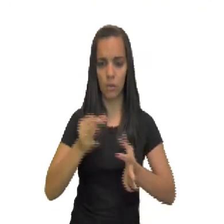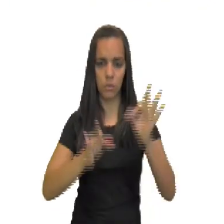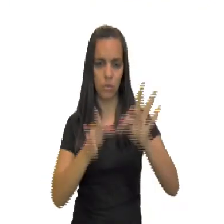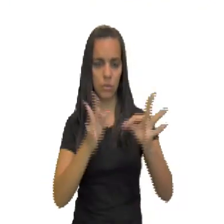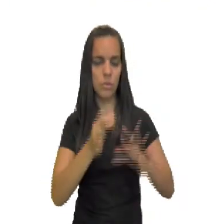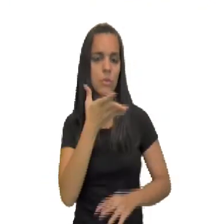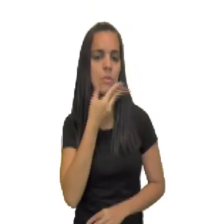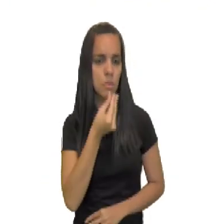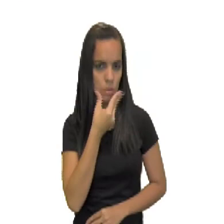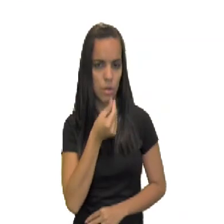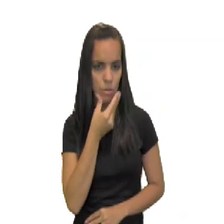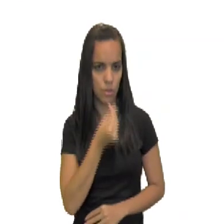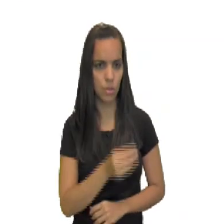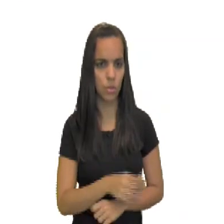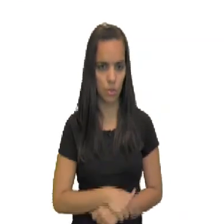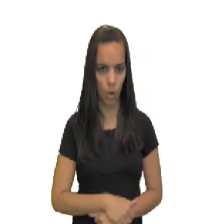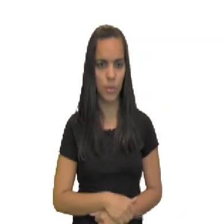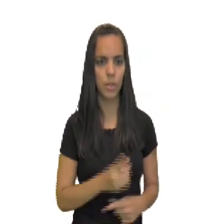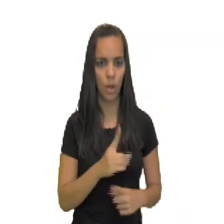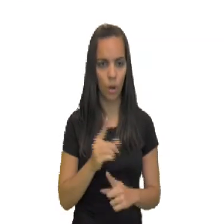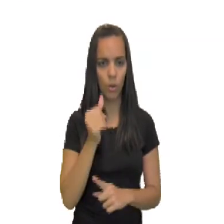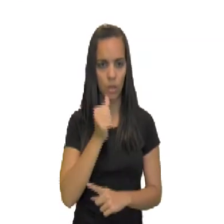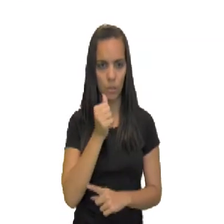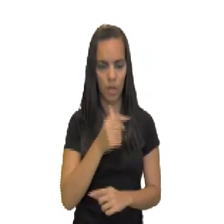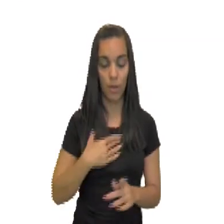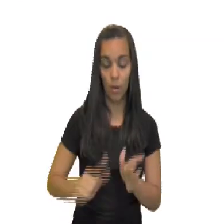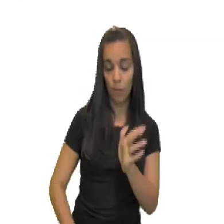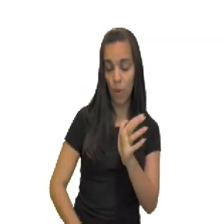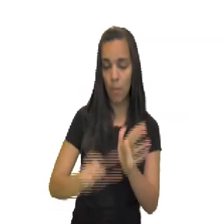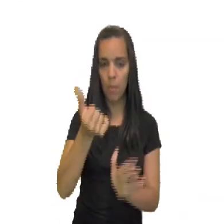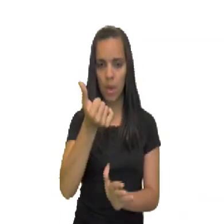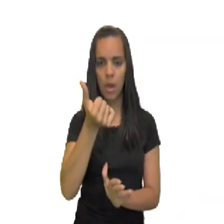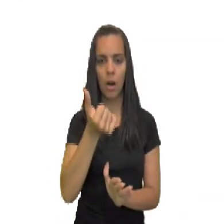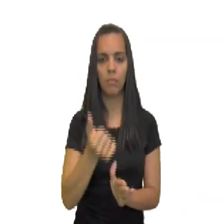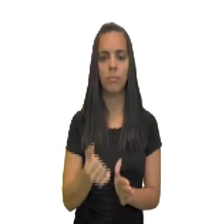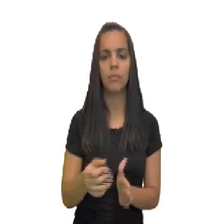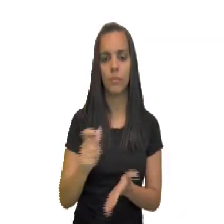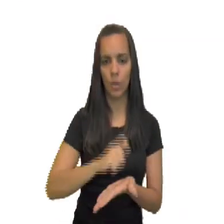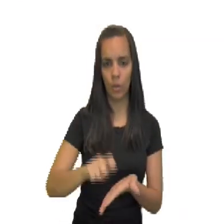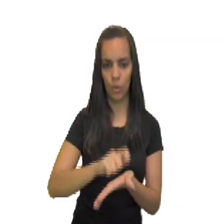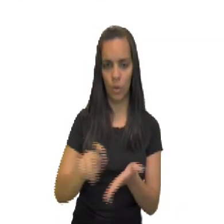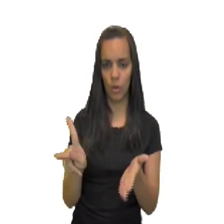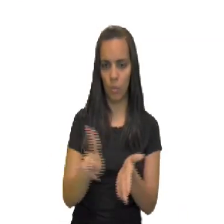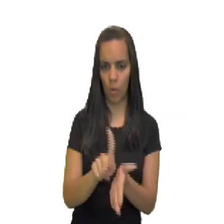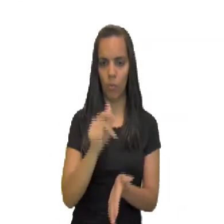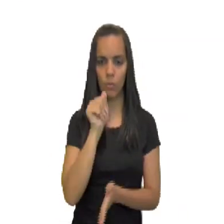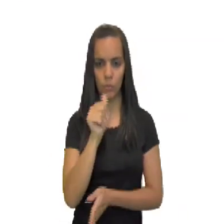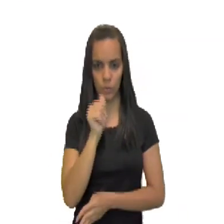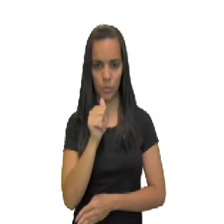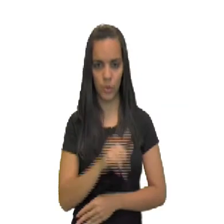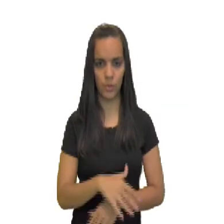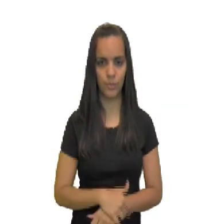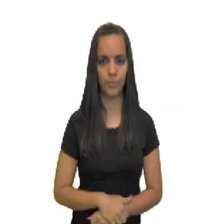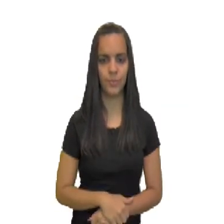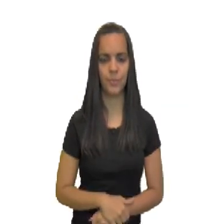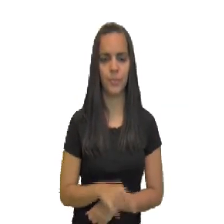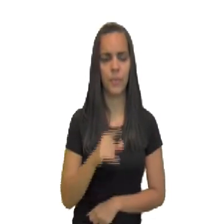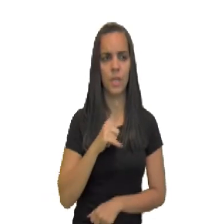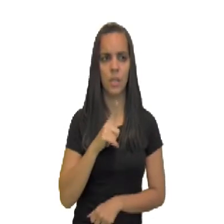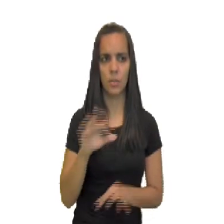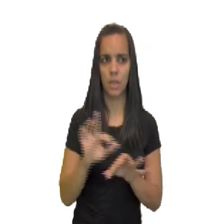1832, a primeira obra feminista do Brasil. E para terminar este